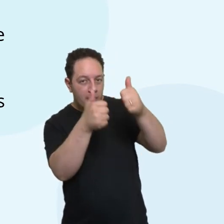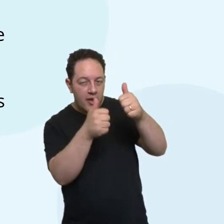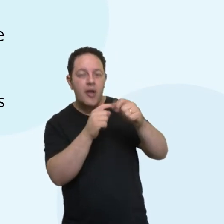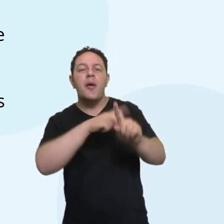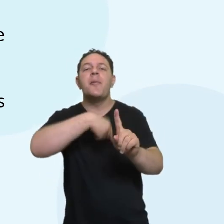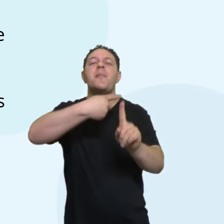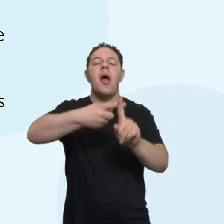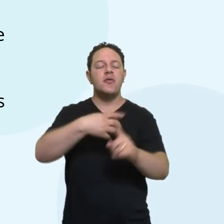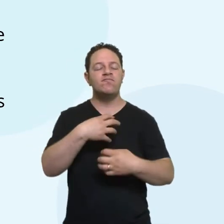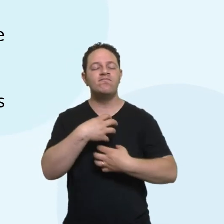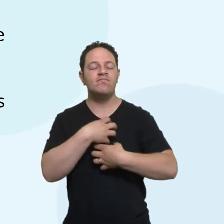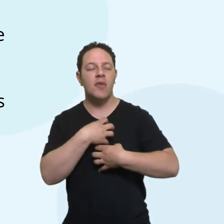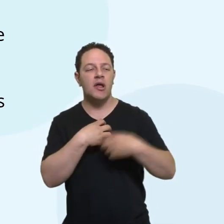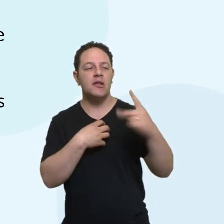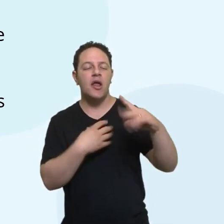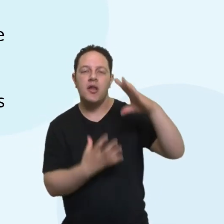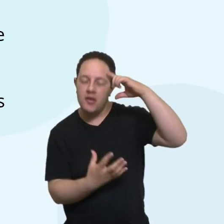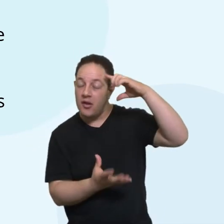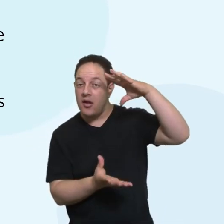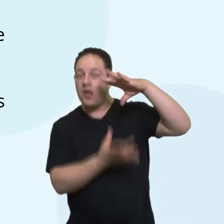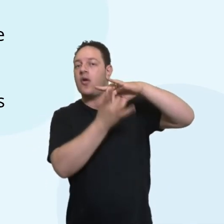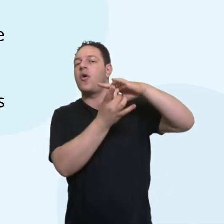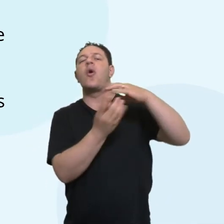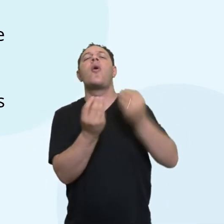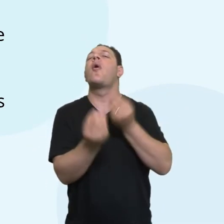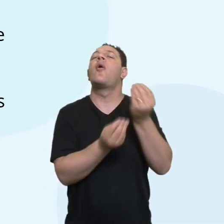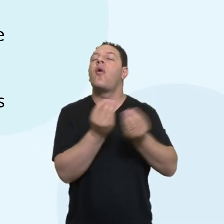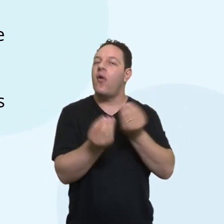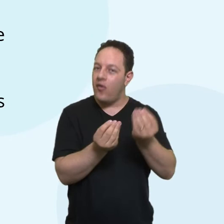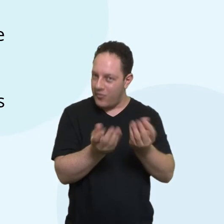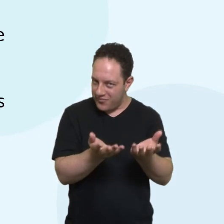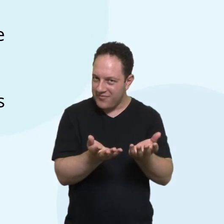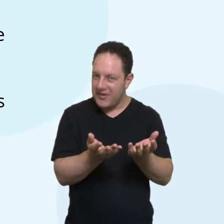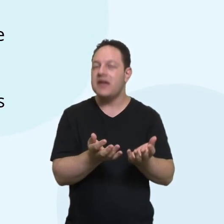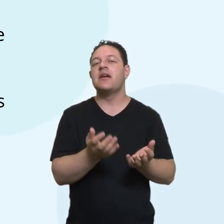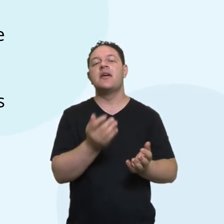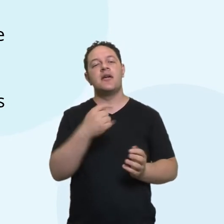como é que eu posso fazer as integração é isso que a gente vem